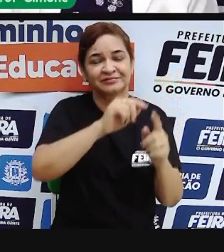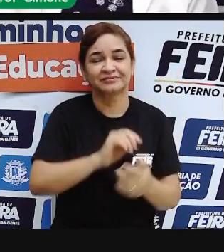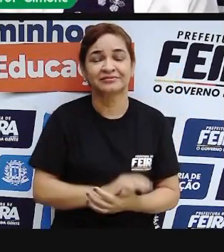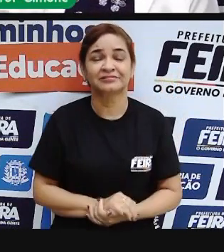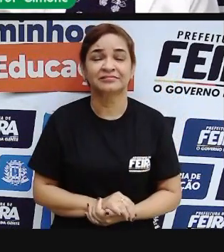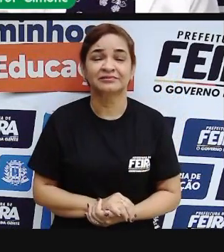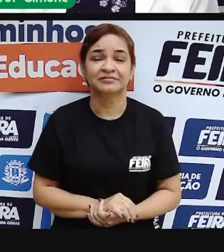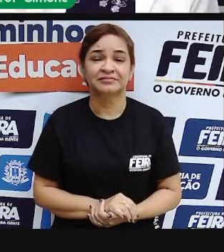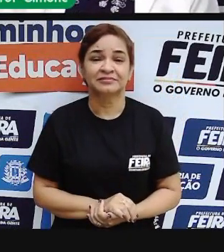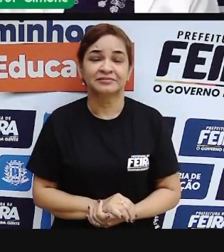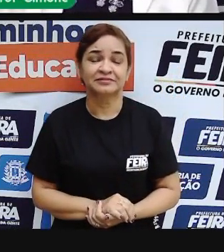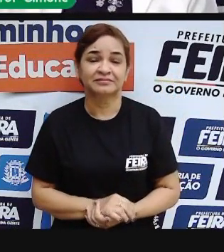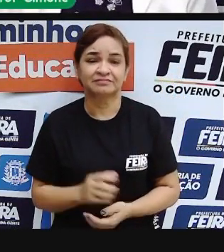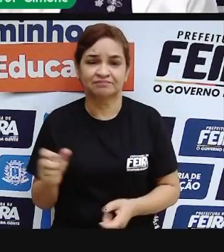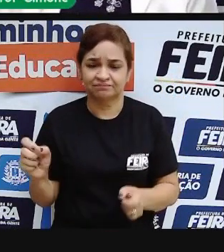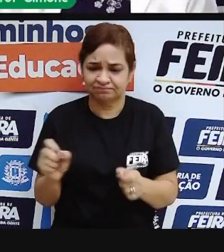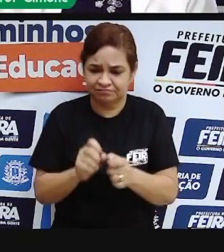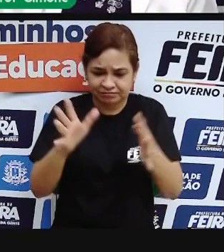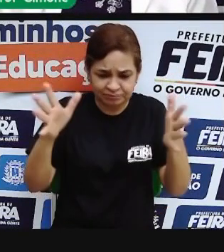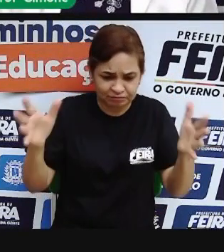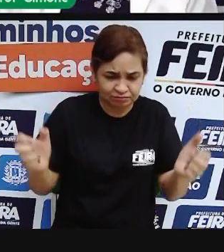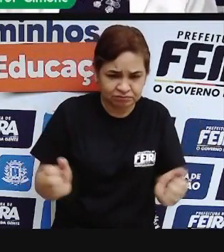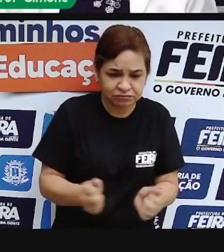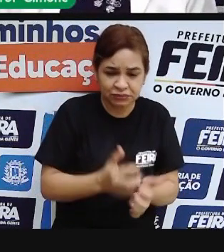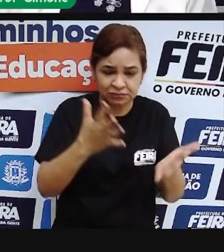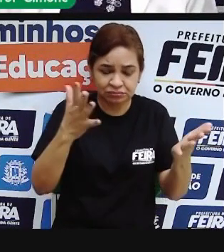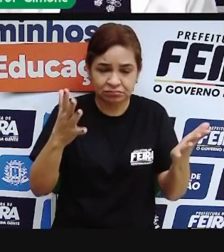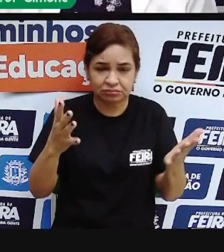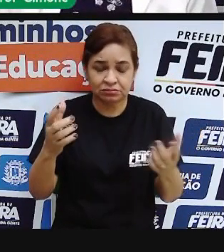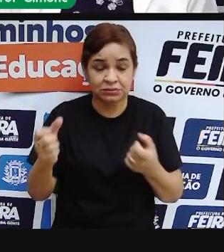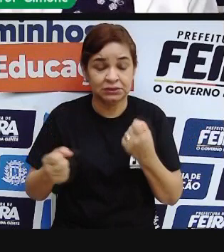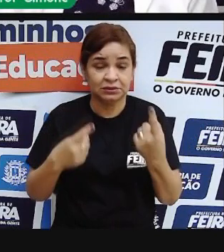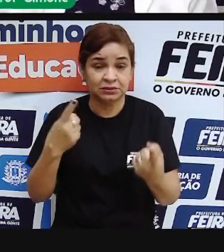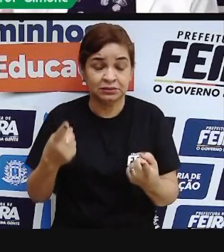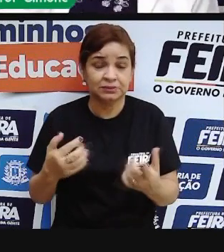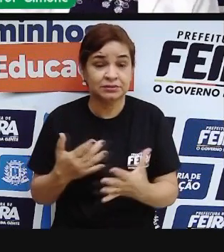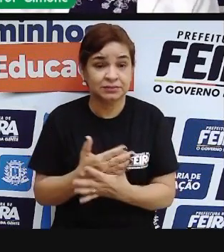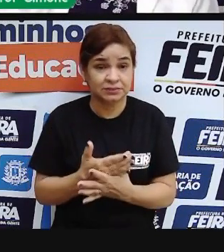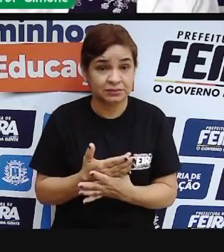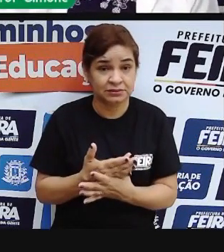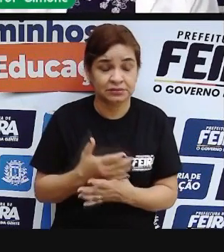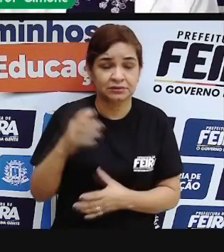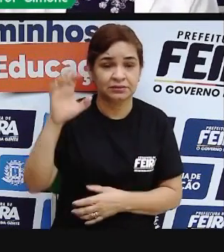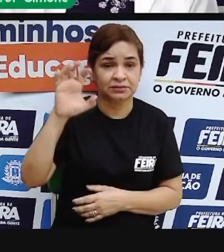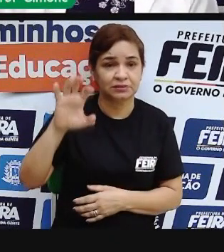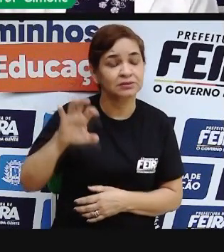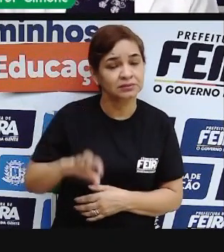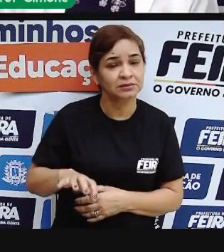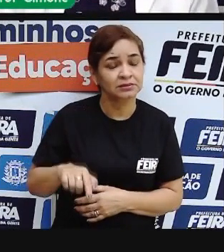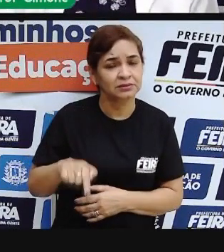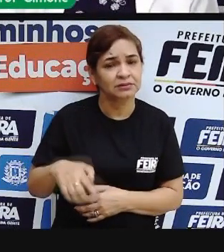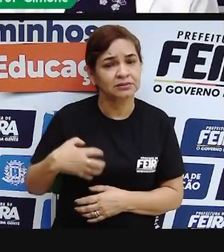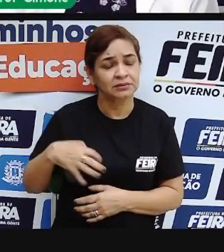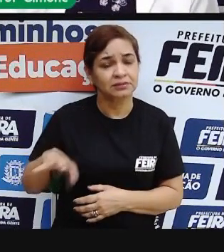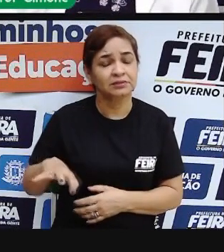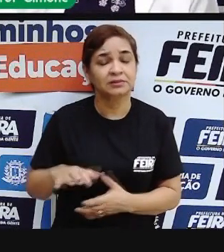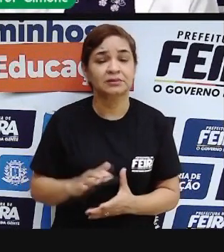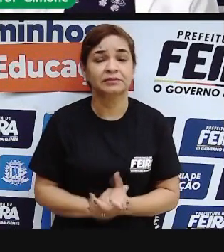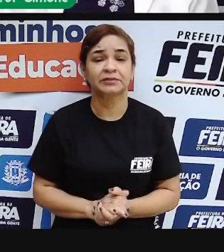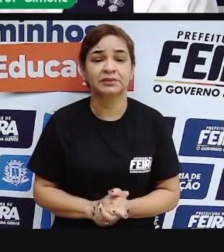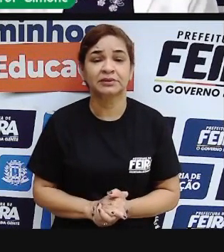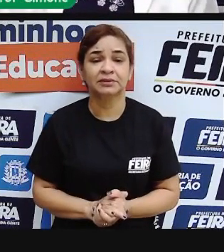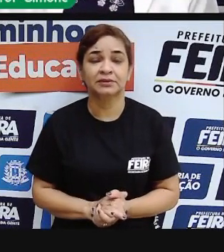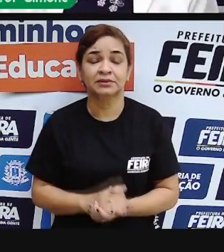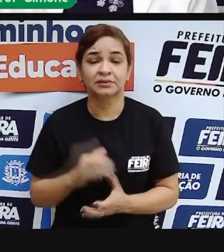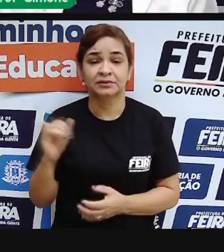O soltar fogos, né? Em algumas cidades da Bahia era tradicional a